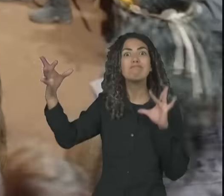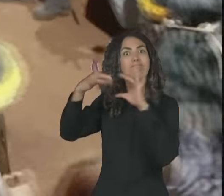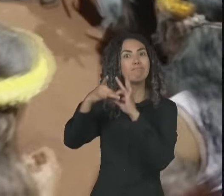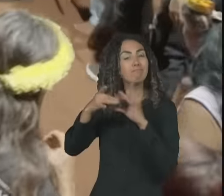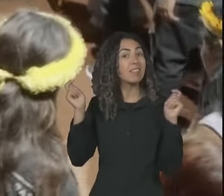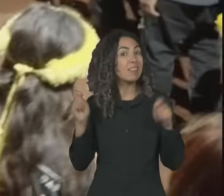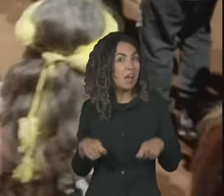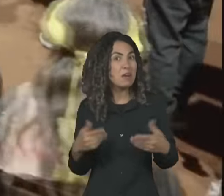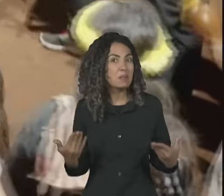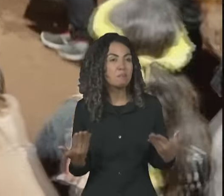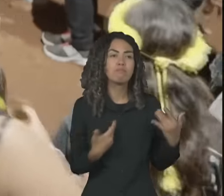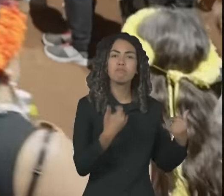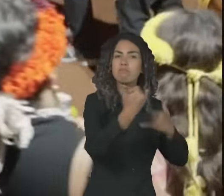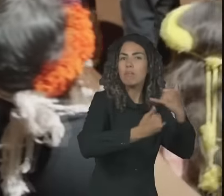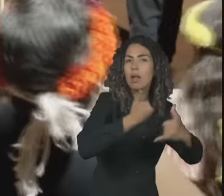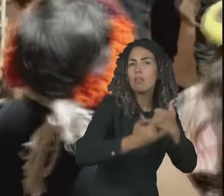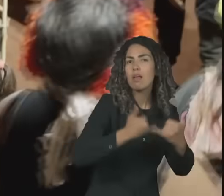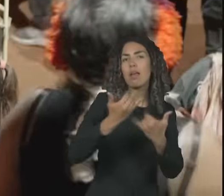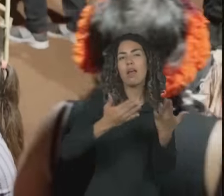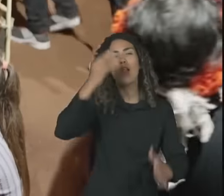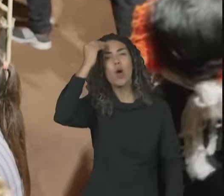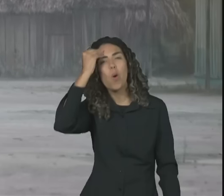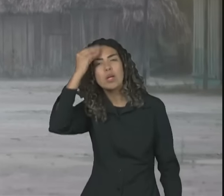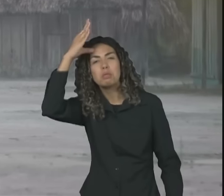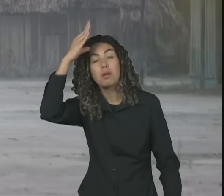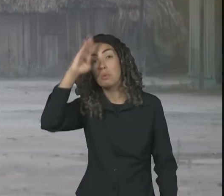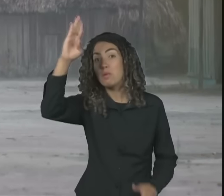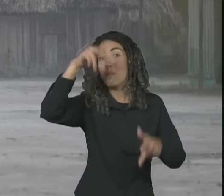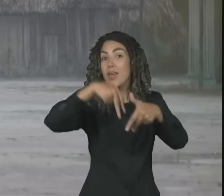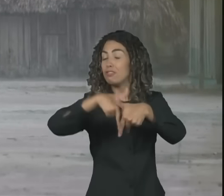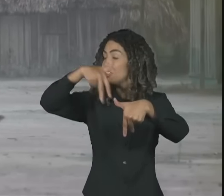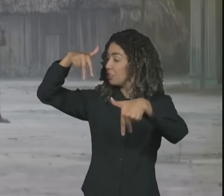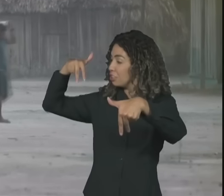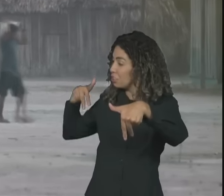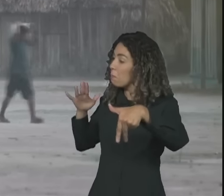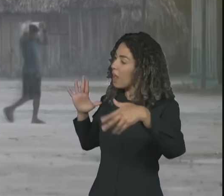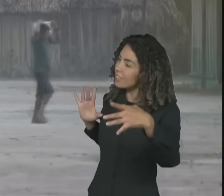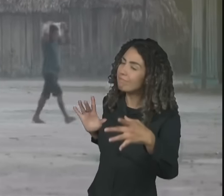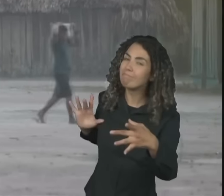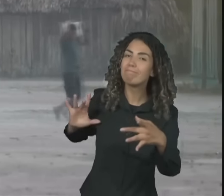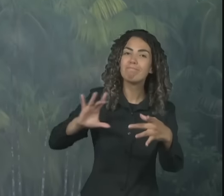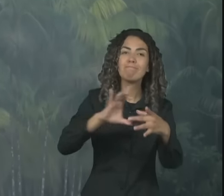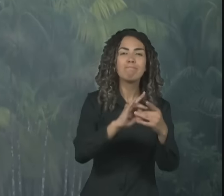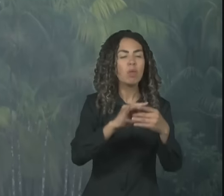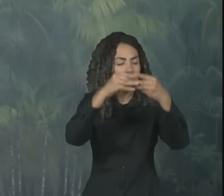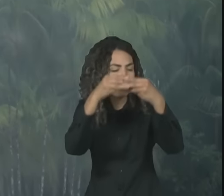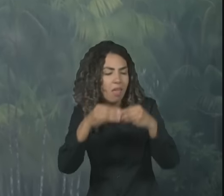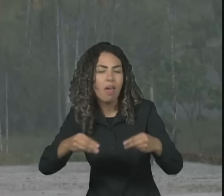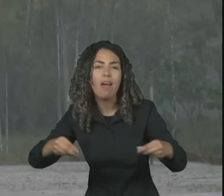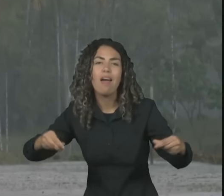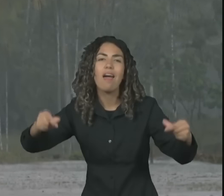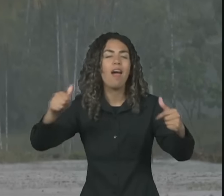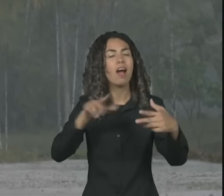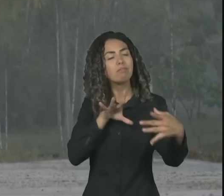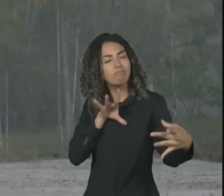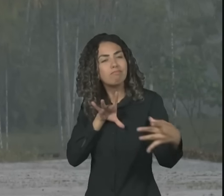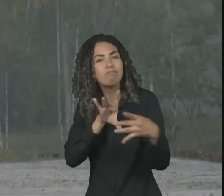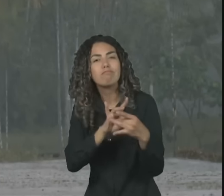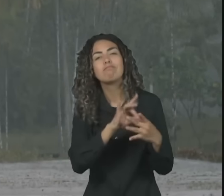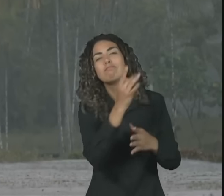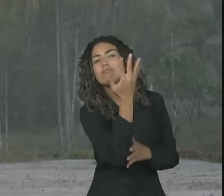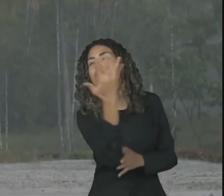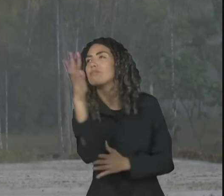Misturar brincadeiras e conhecimentos ancestrais. Vivenciar o contato com a terra, a natureza e assim